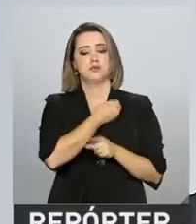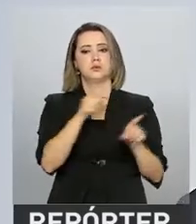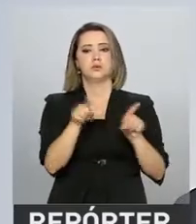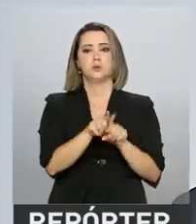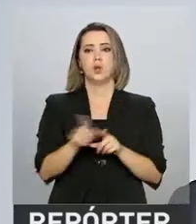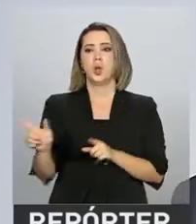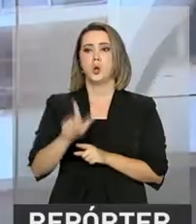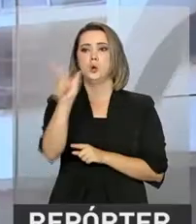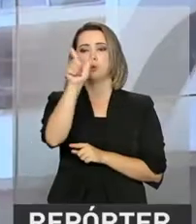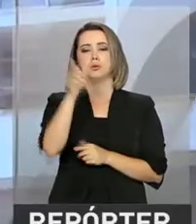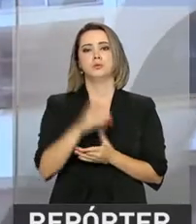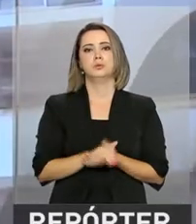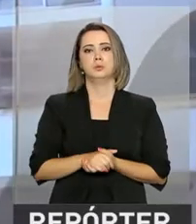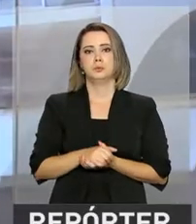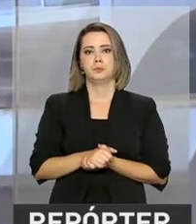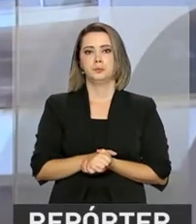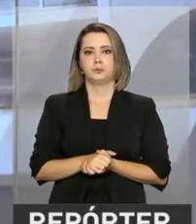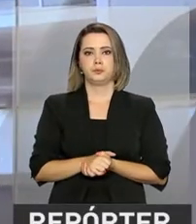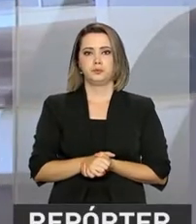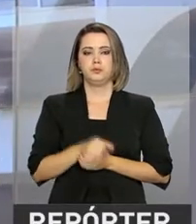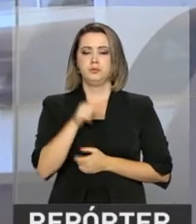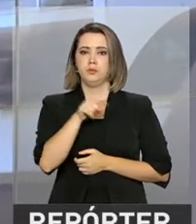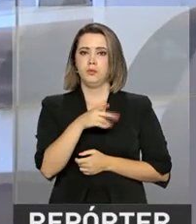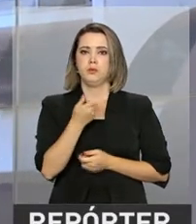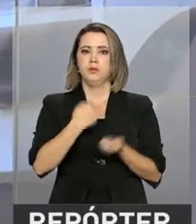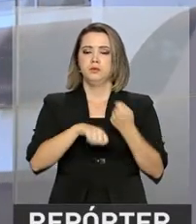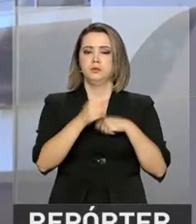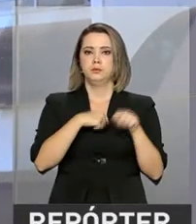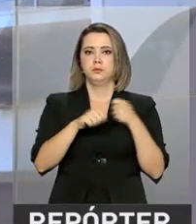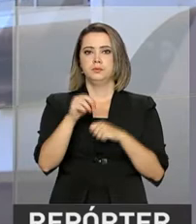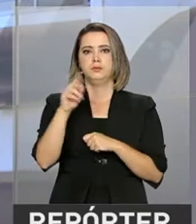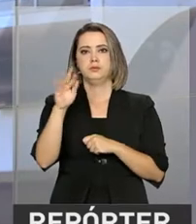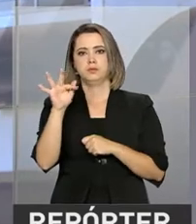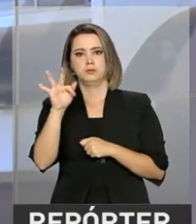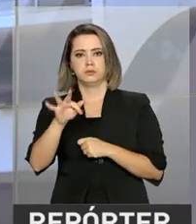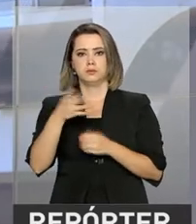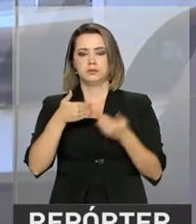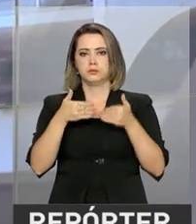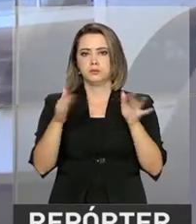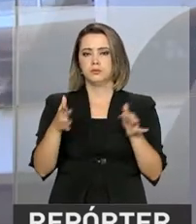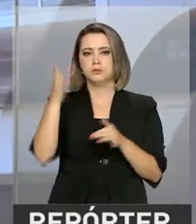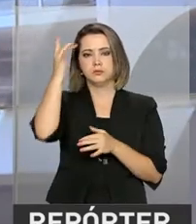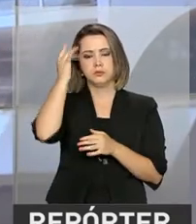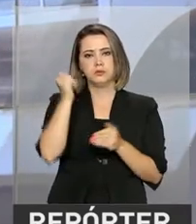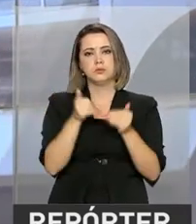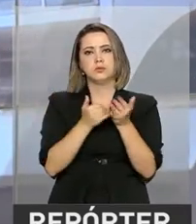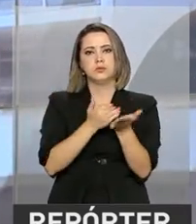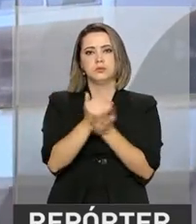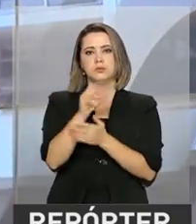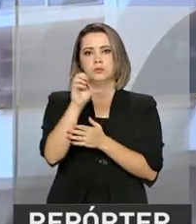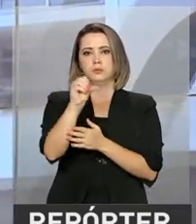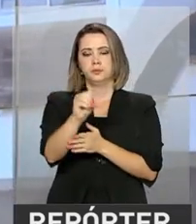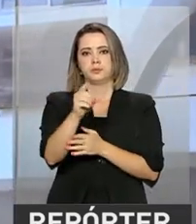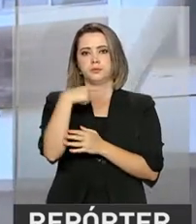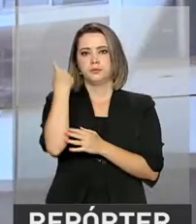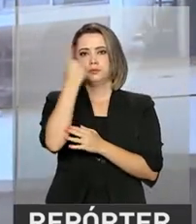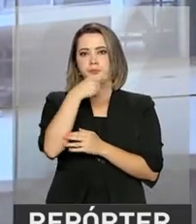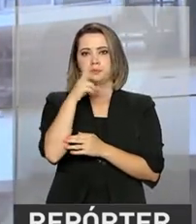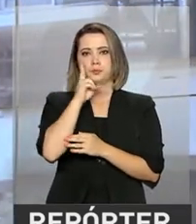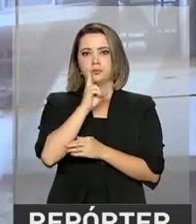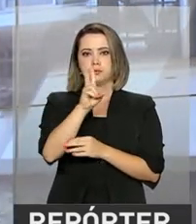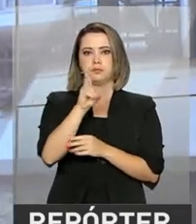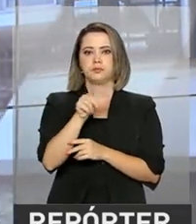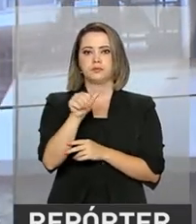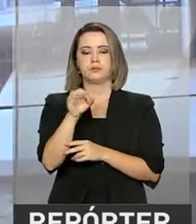lucro ainda sobre a economia a receita federal abre amanhã a partir das 9 horas a consulta ao lote